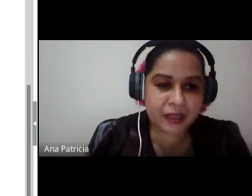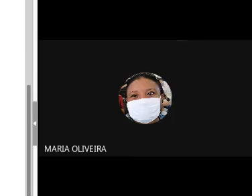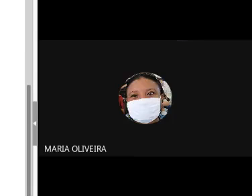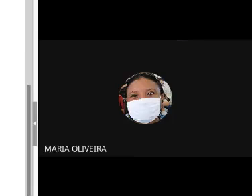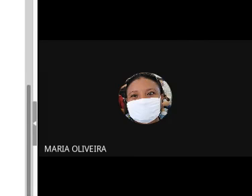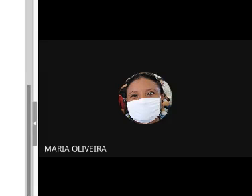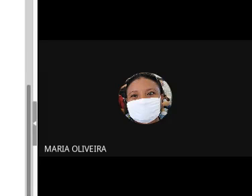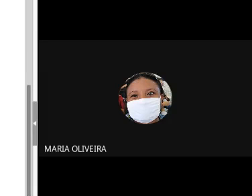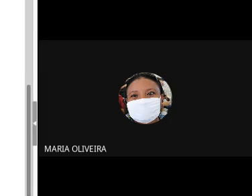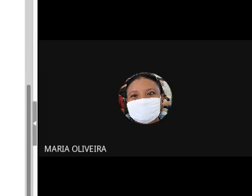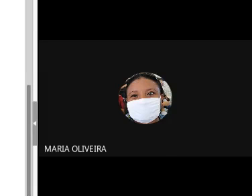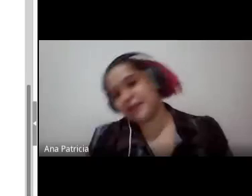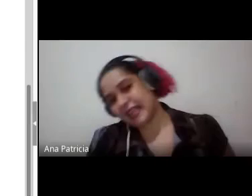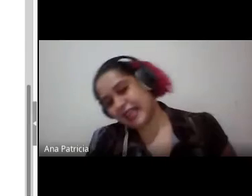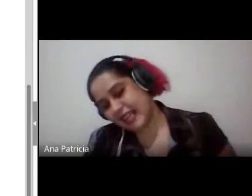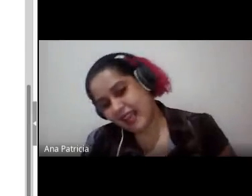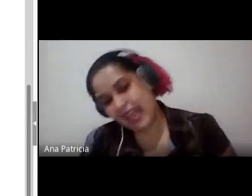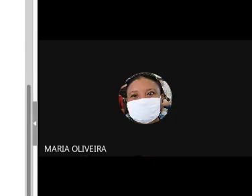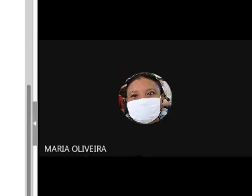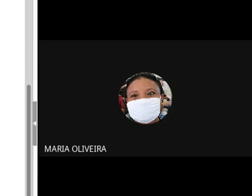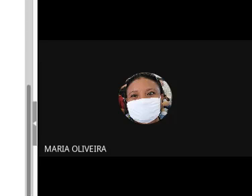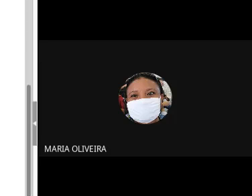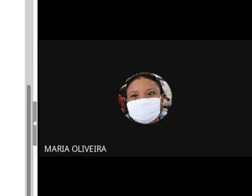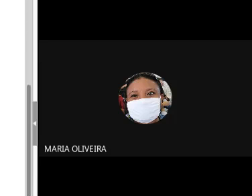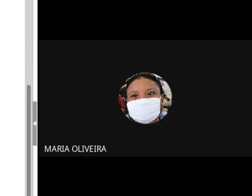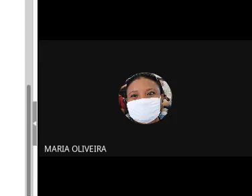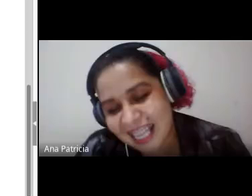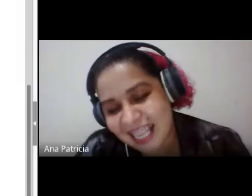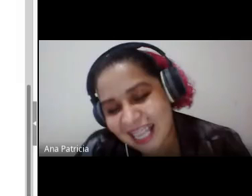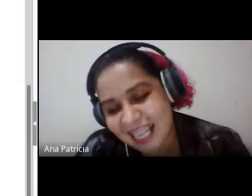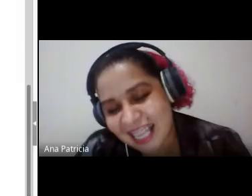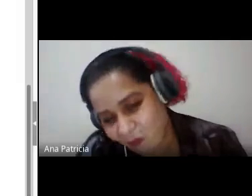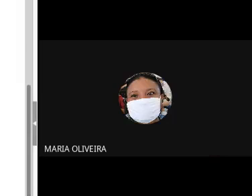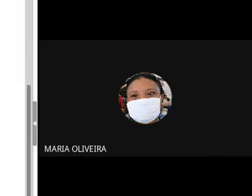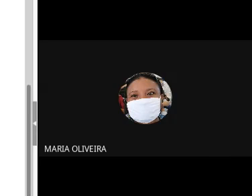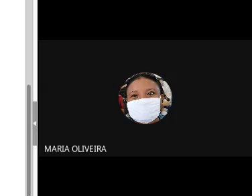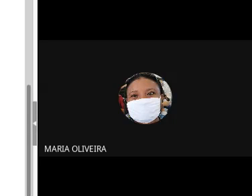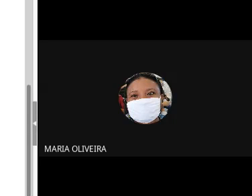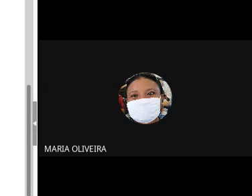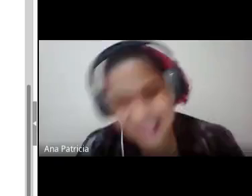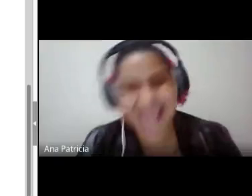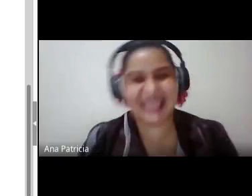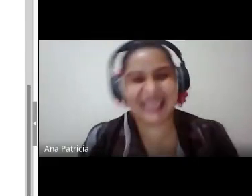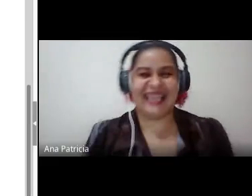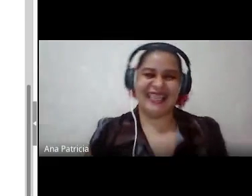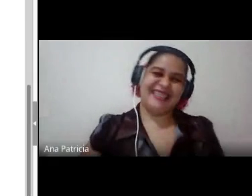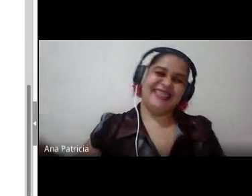Ficou repetido. 4, tá vendo? É. Slide 5. É falha de digitação. Não, tudo bem.